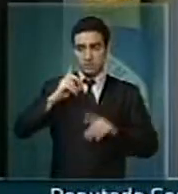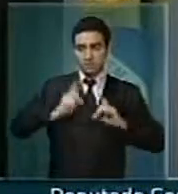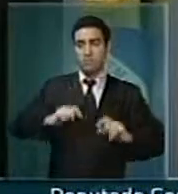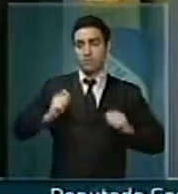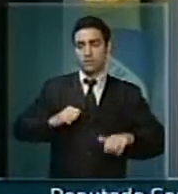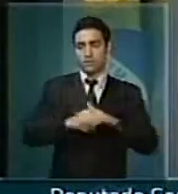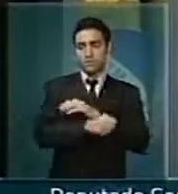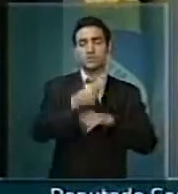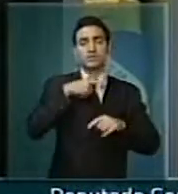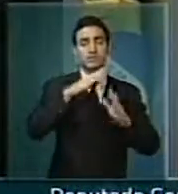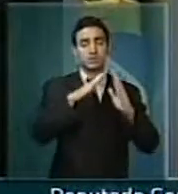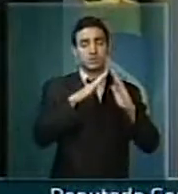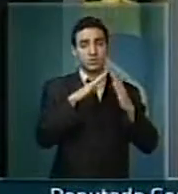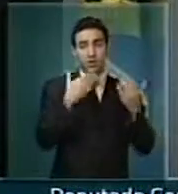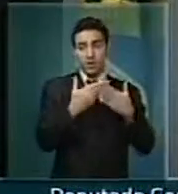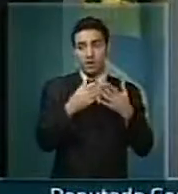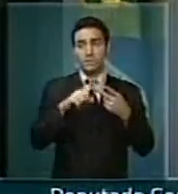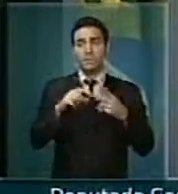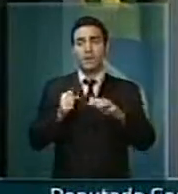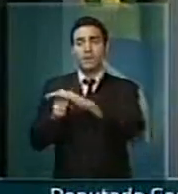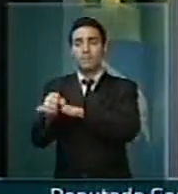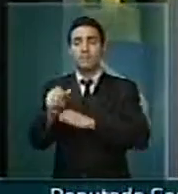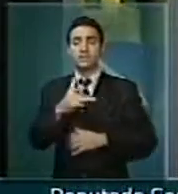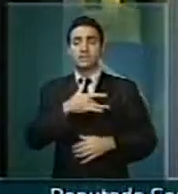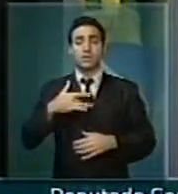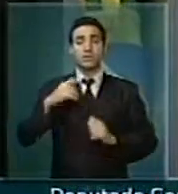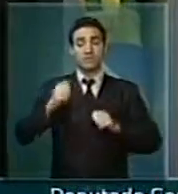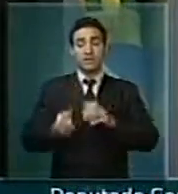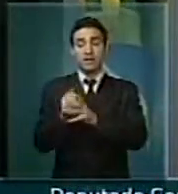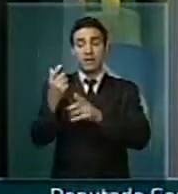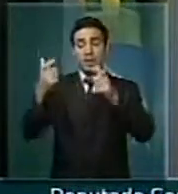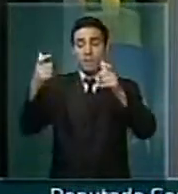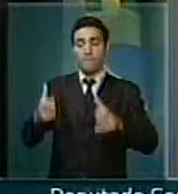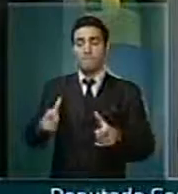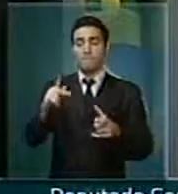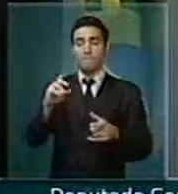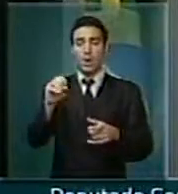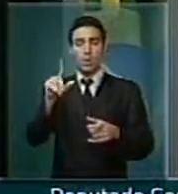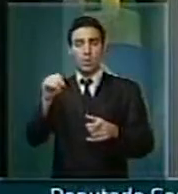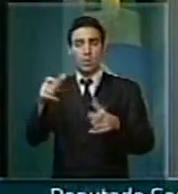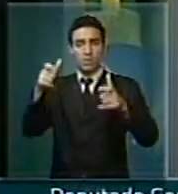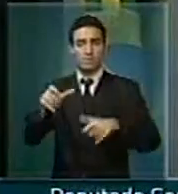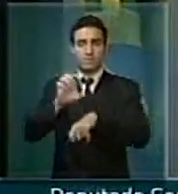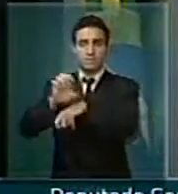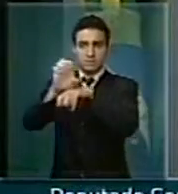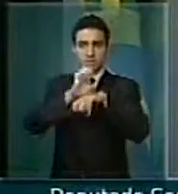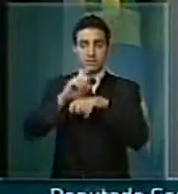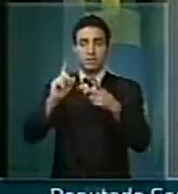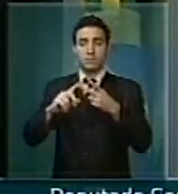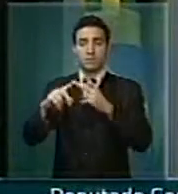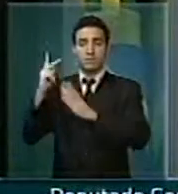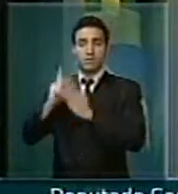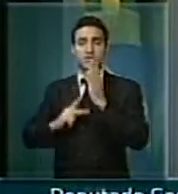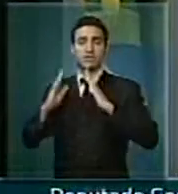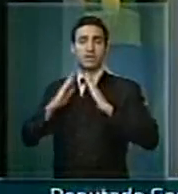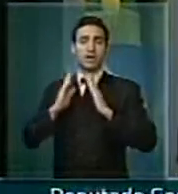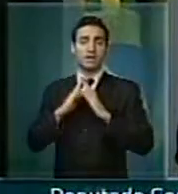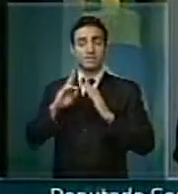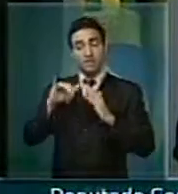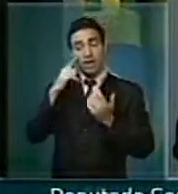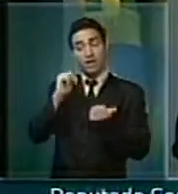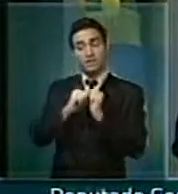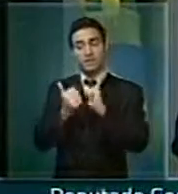deficiência, à saúde, criando polos regionais para atender as pessoas com deficiência, e também ao projeto da moradia, adaptando